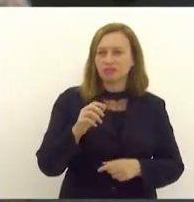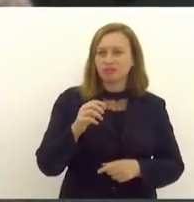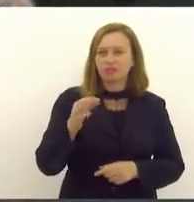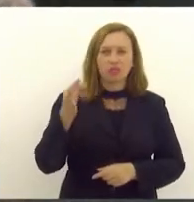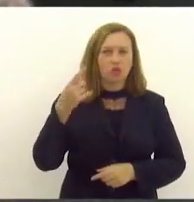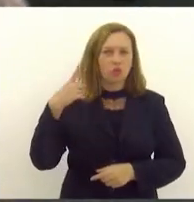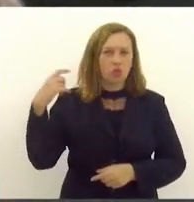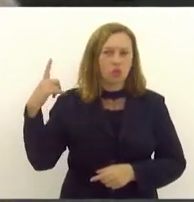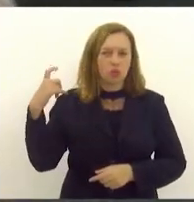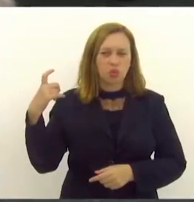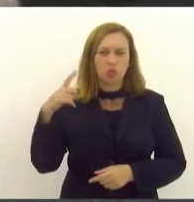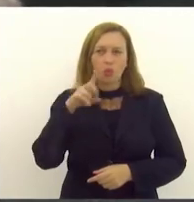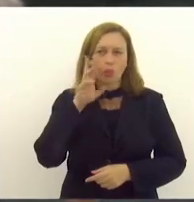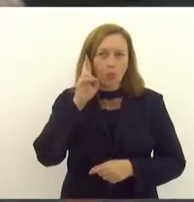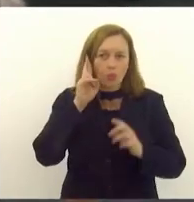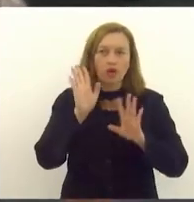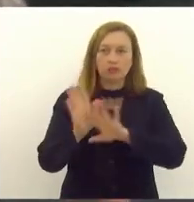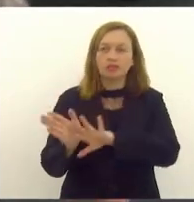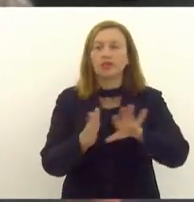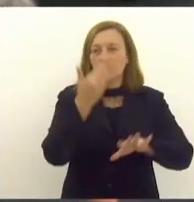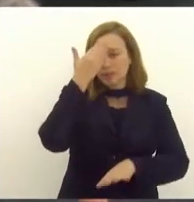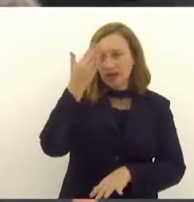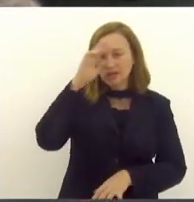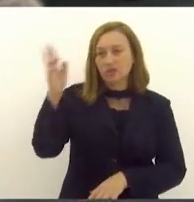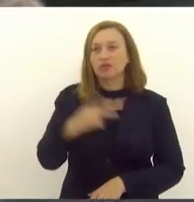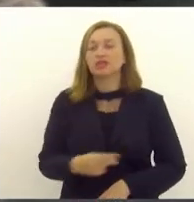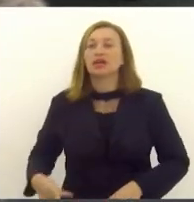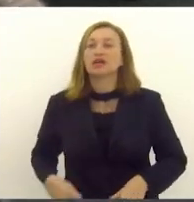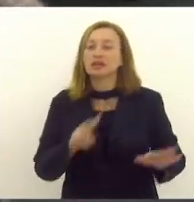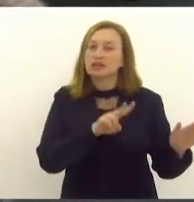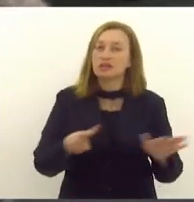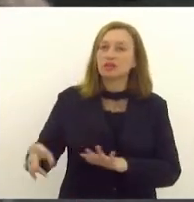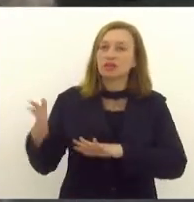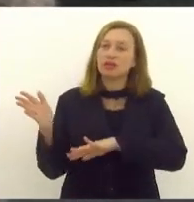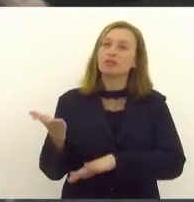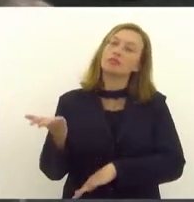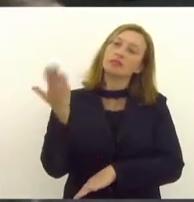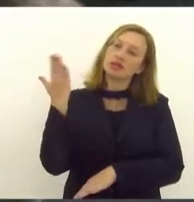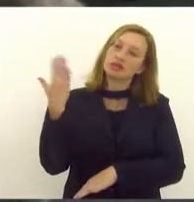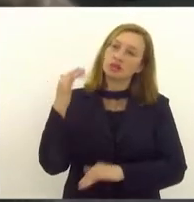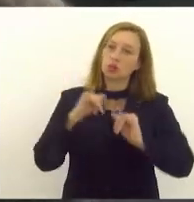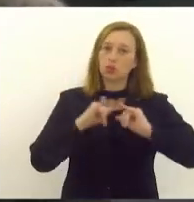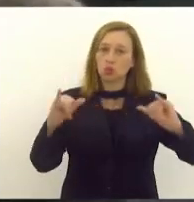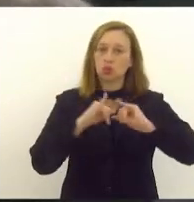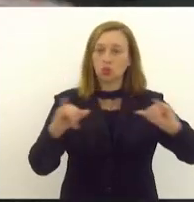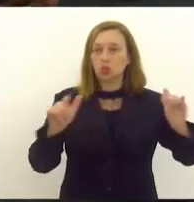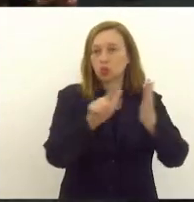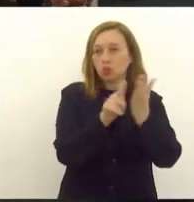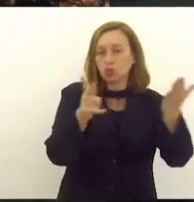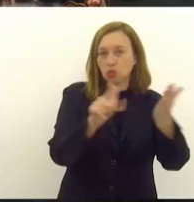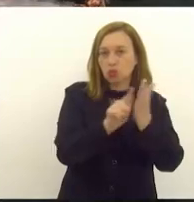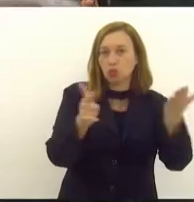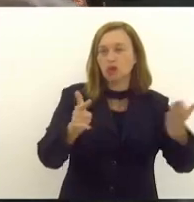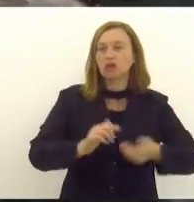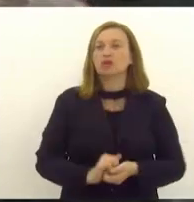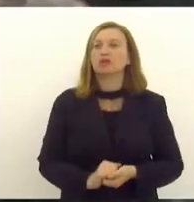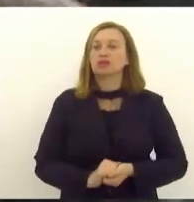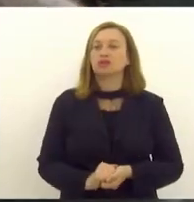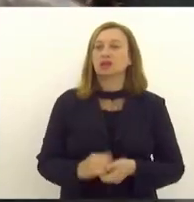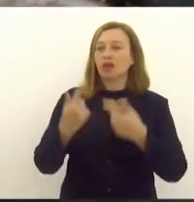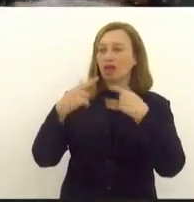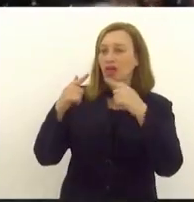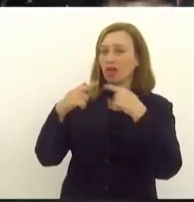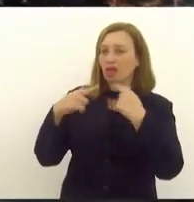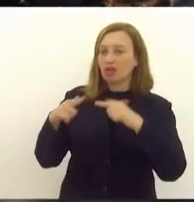Nossa tá obrigada Presidente na semana passada foi noticiado em jornais de grande circulação a